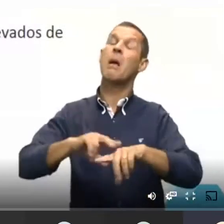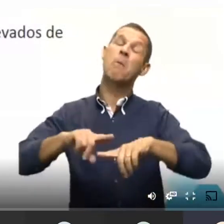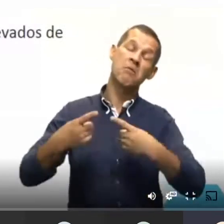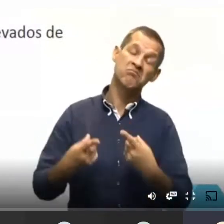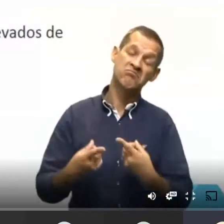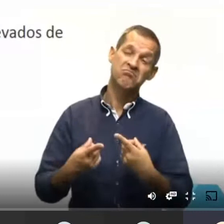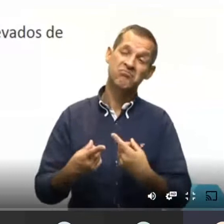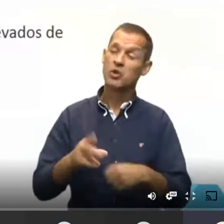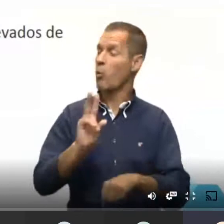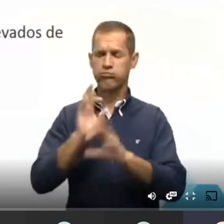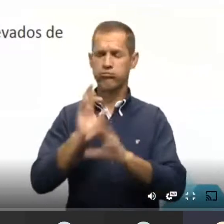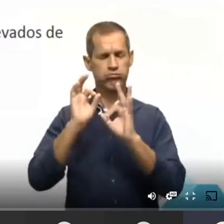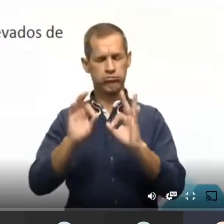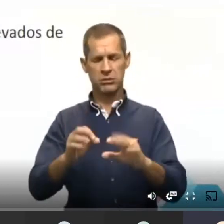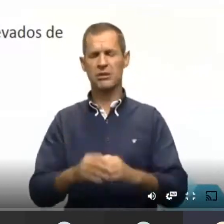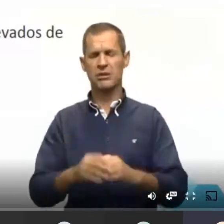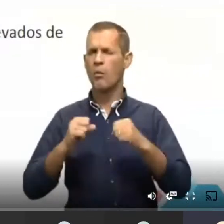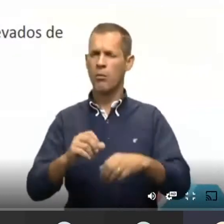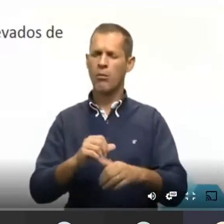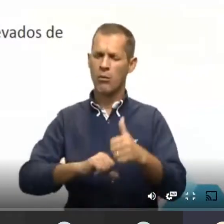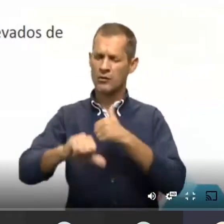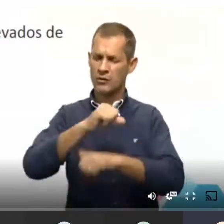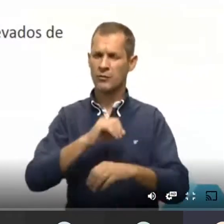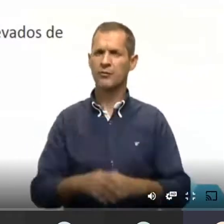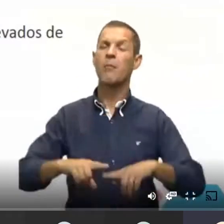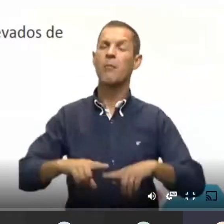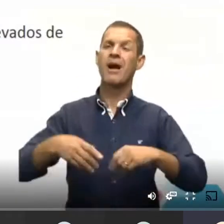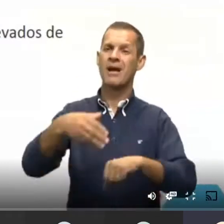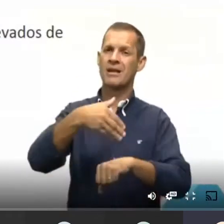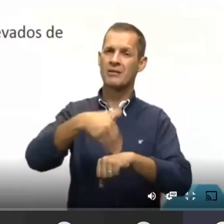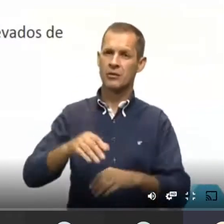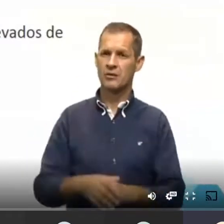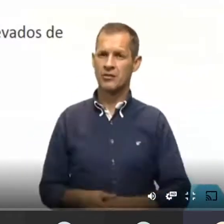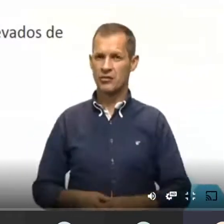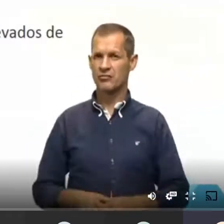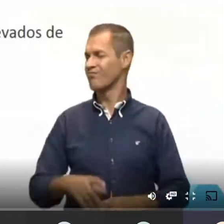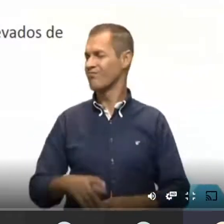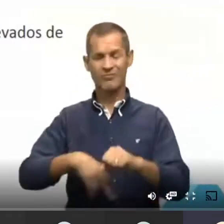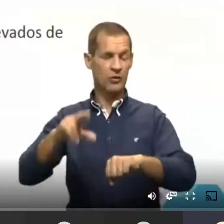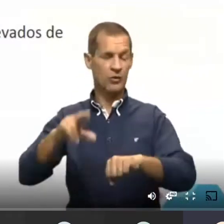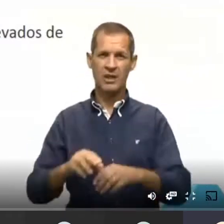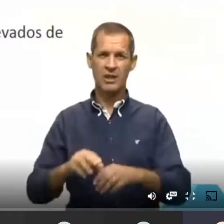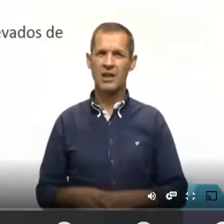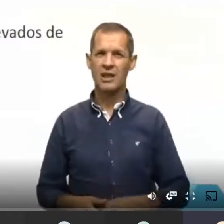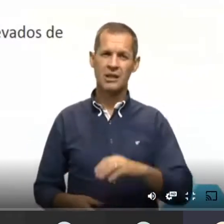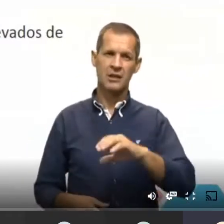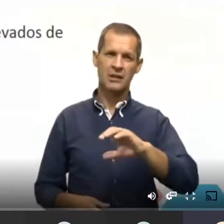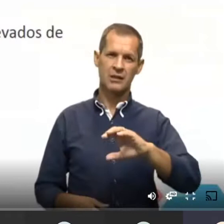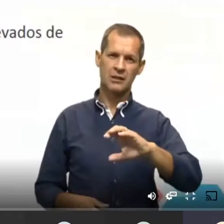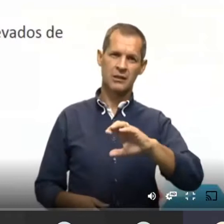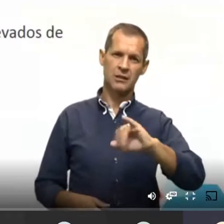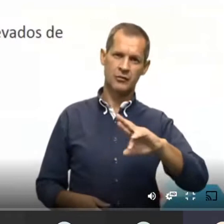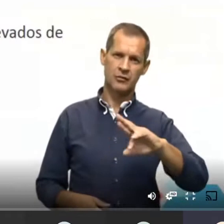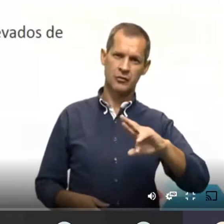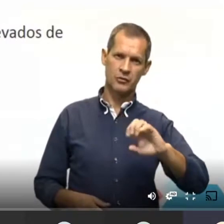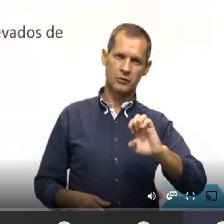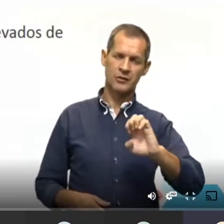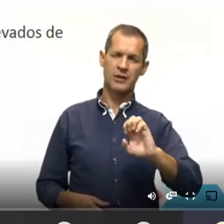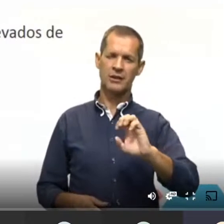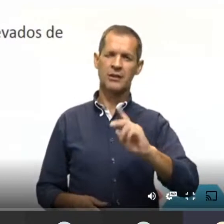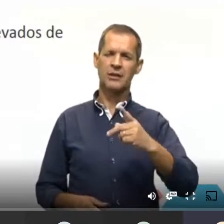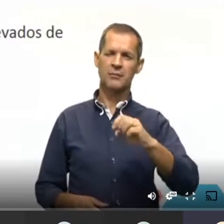mas, se não for controlada, ela pode evoluir para enfermidades graves, né? Cirrose hepática e até mesmo